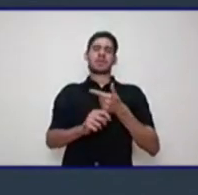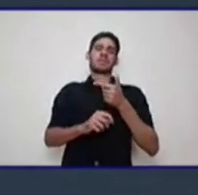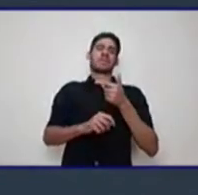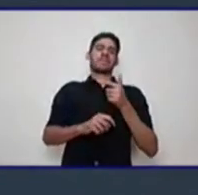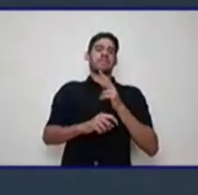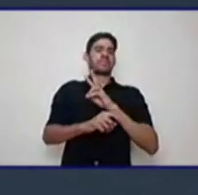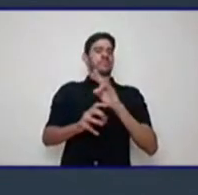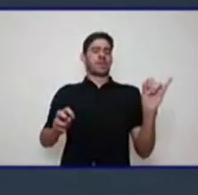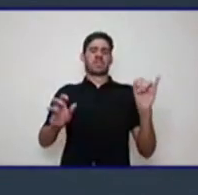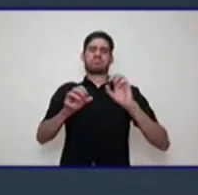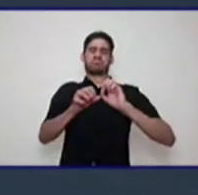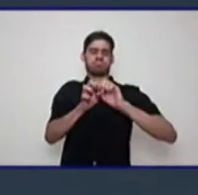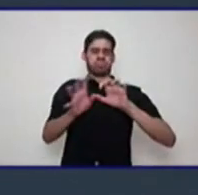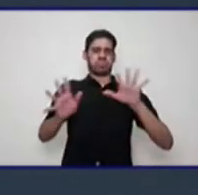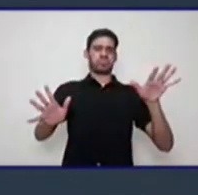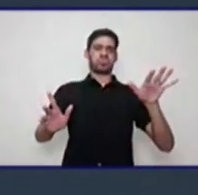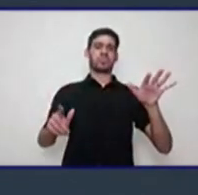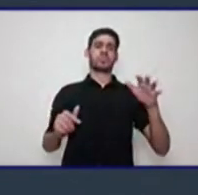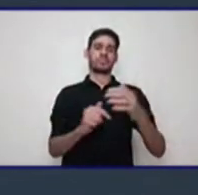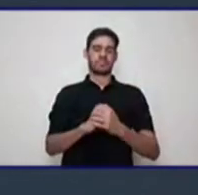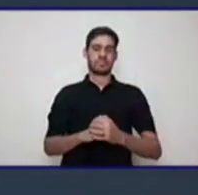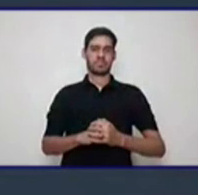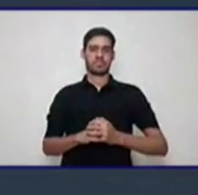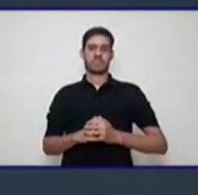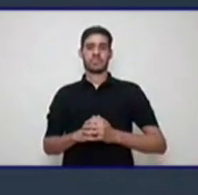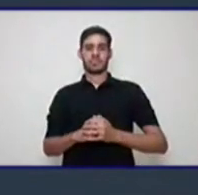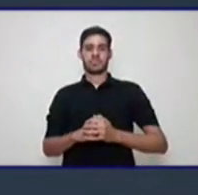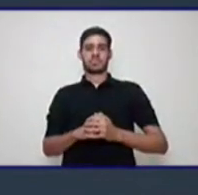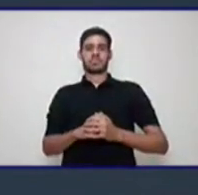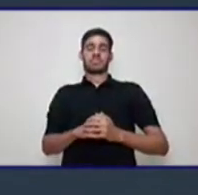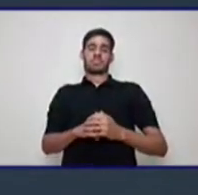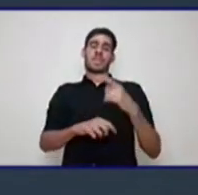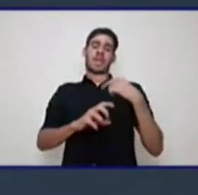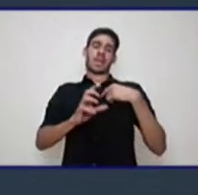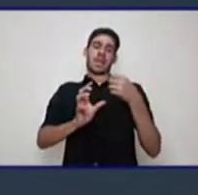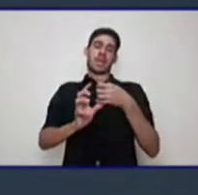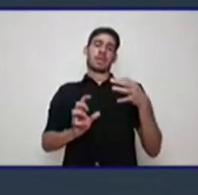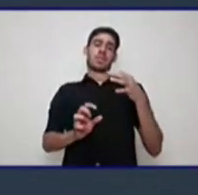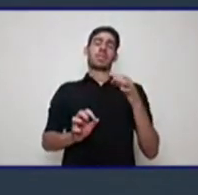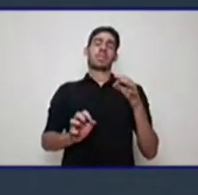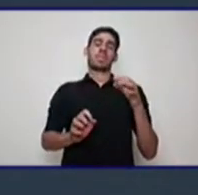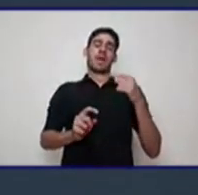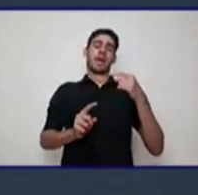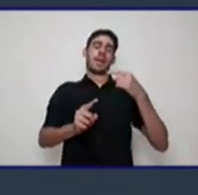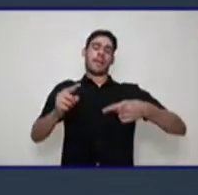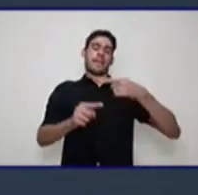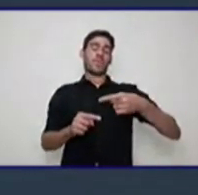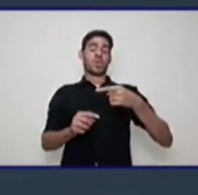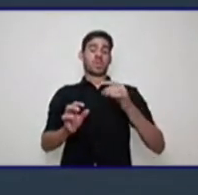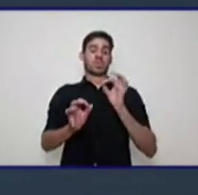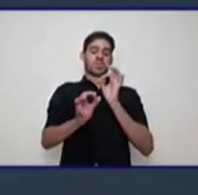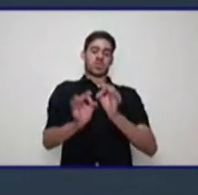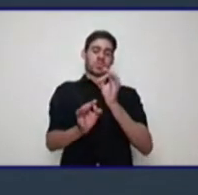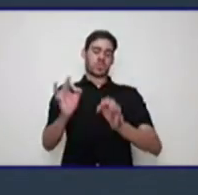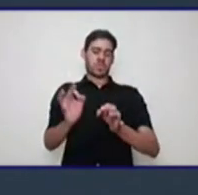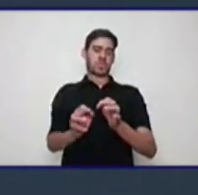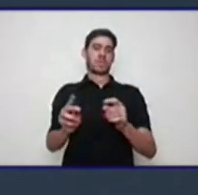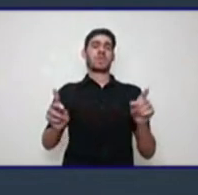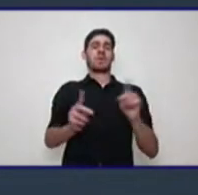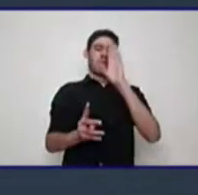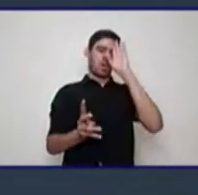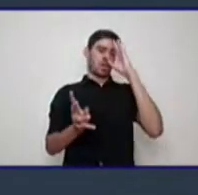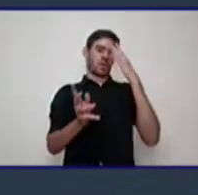enxame de novas demandas. Então tem o aspecto da política judiciária, que eu creio que também é